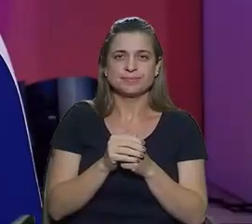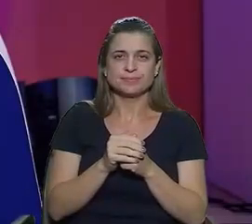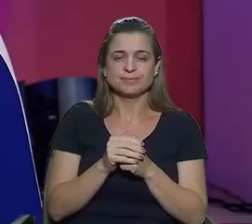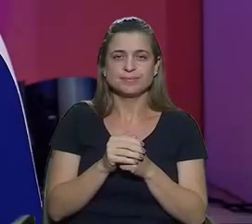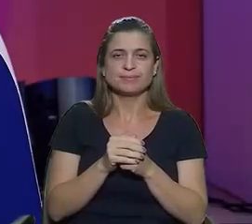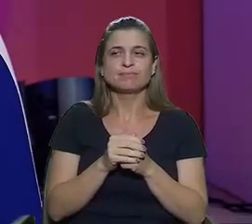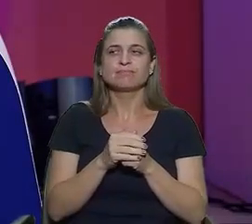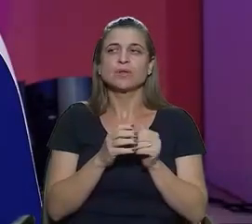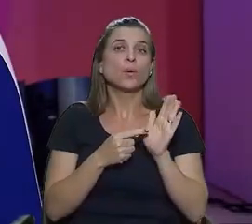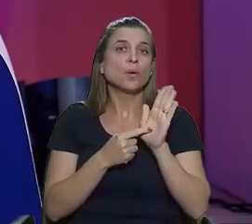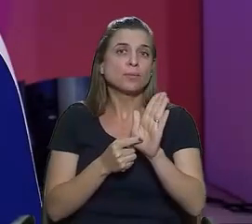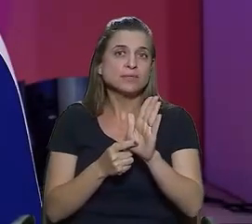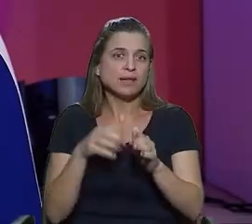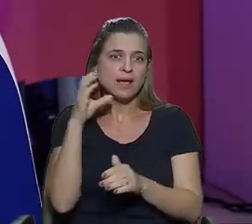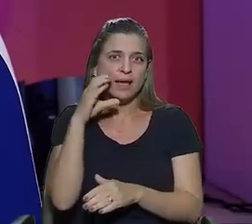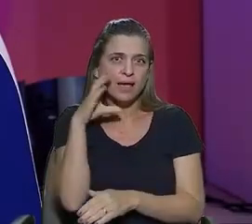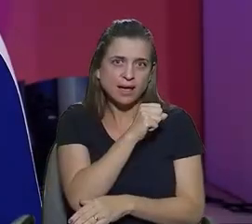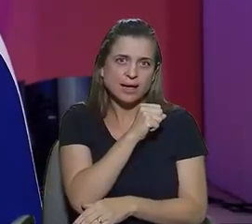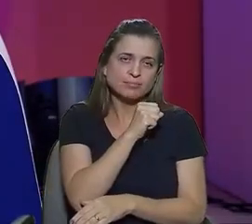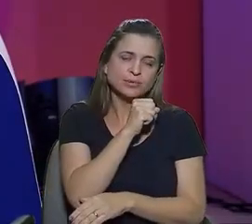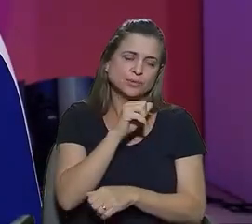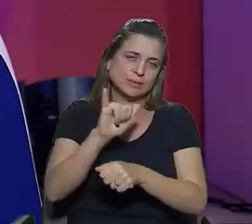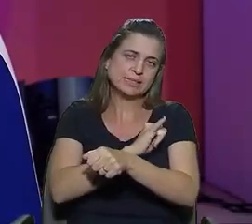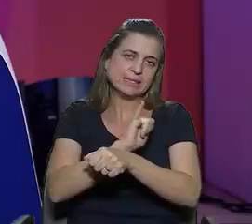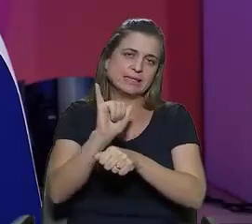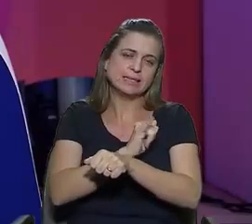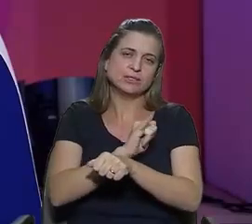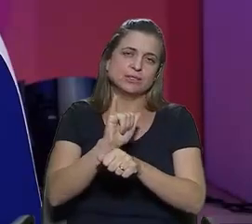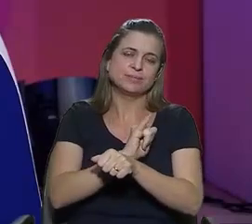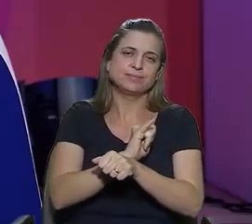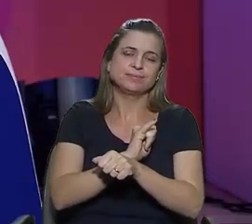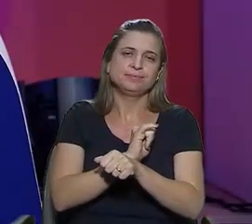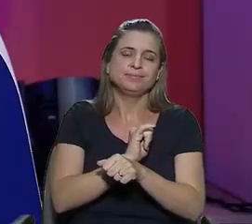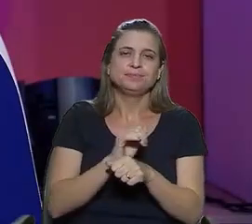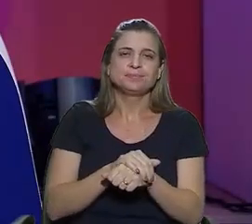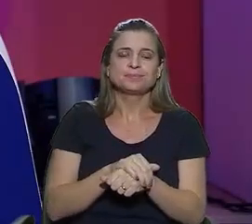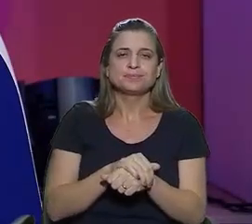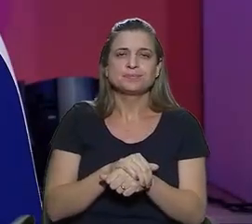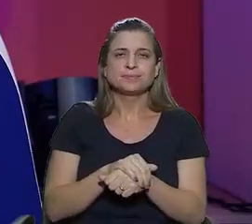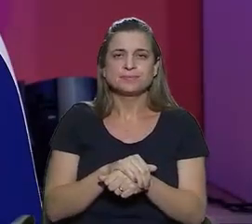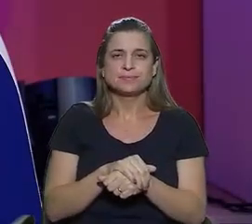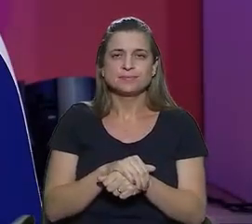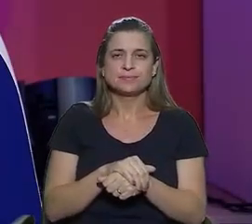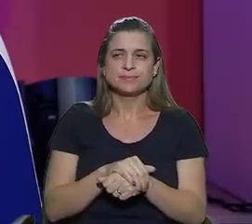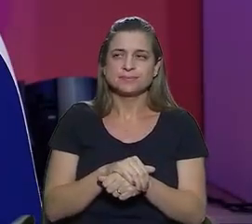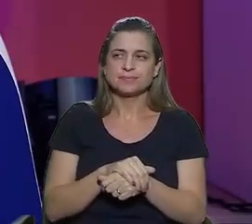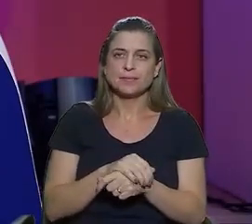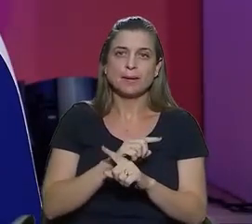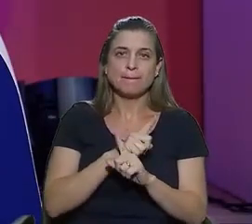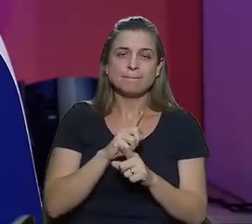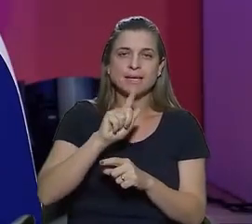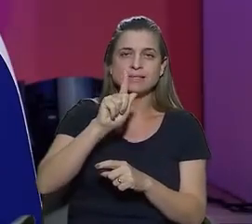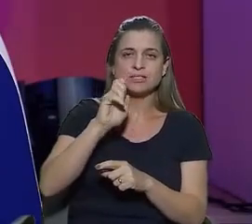Vou apresentar as pistas rapidamente, por questões estratégicas, mas Geni, né,